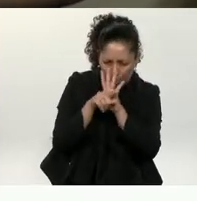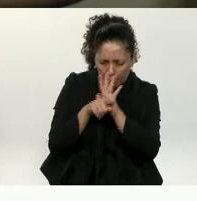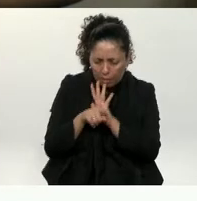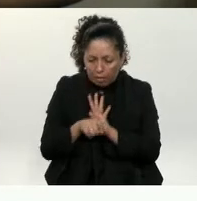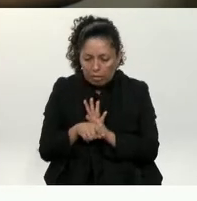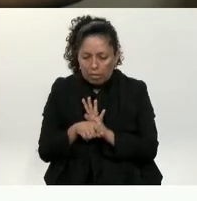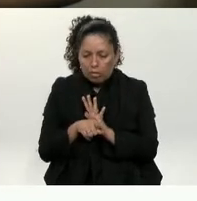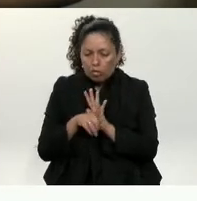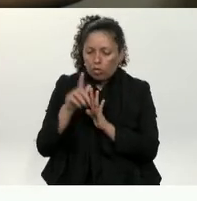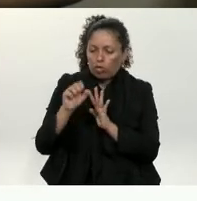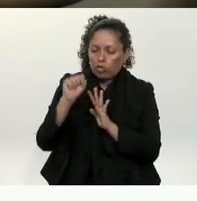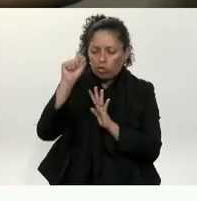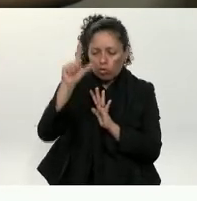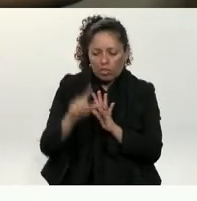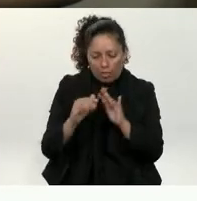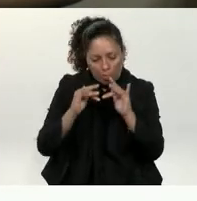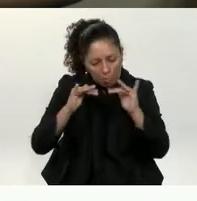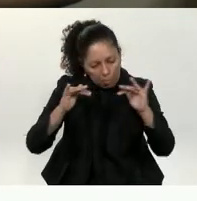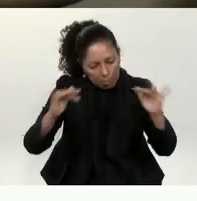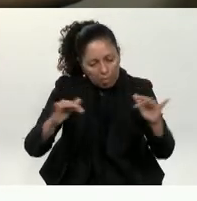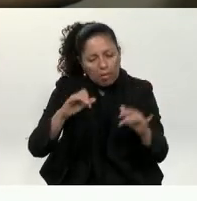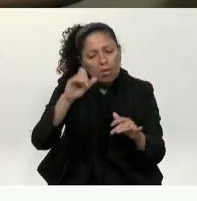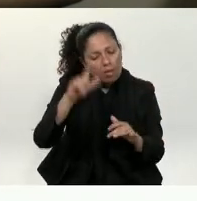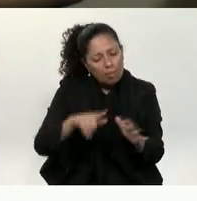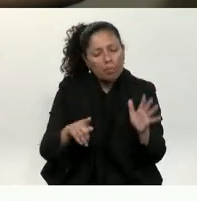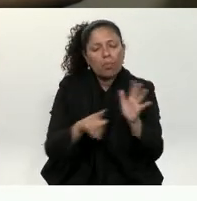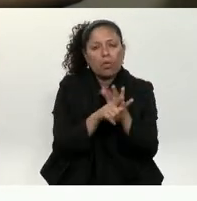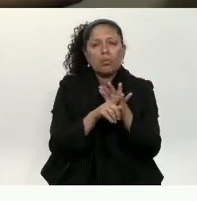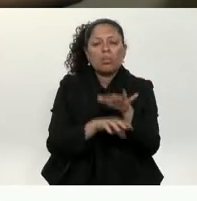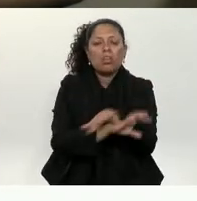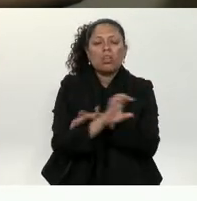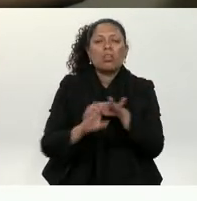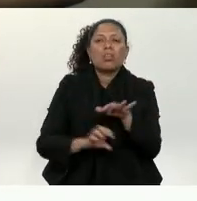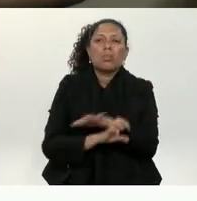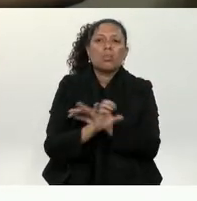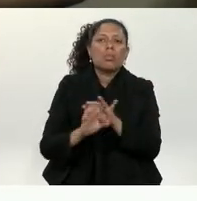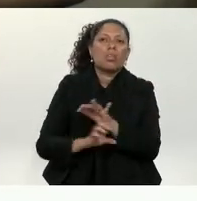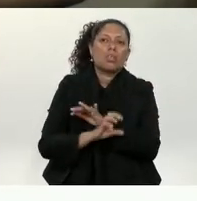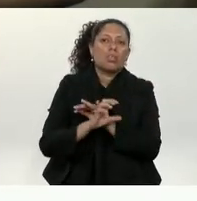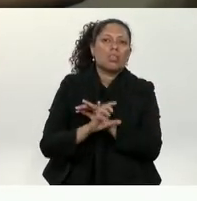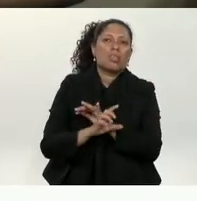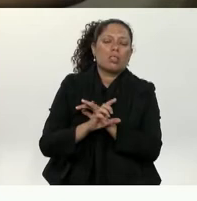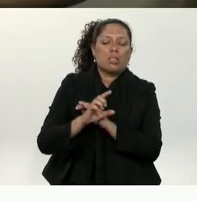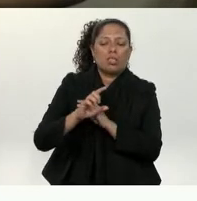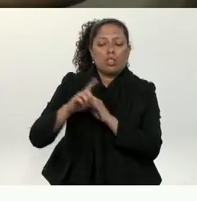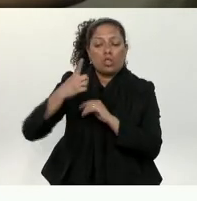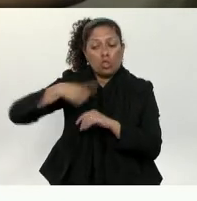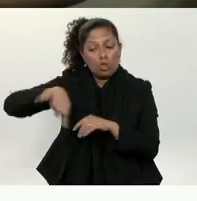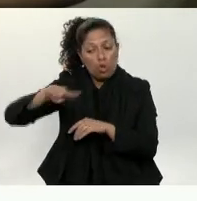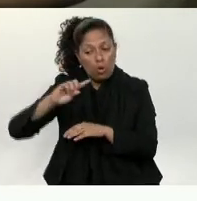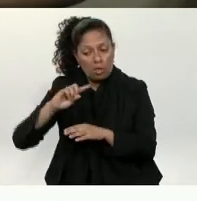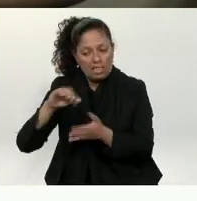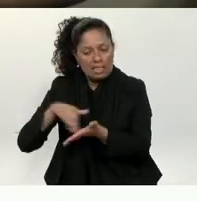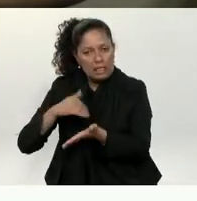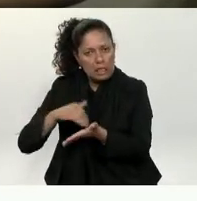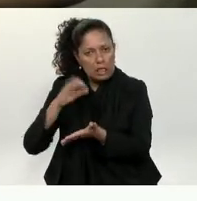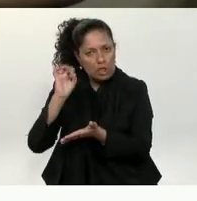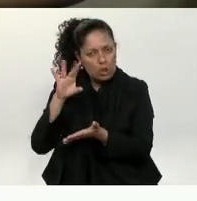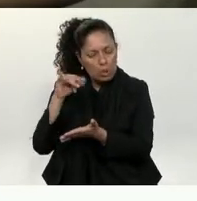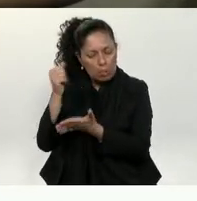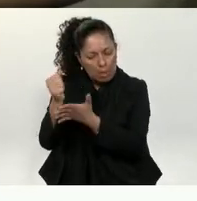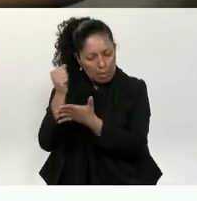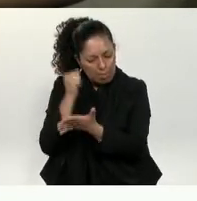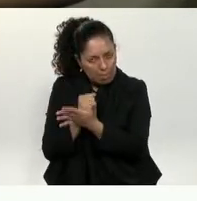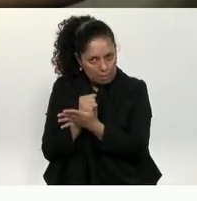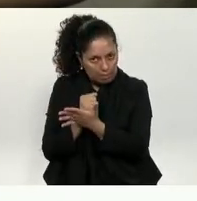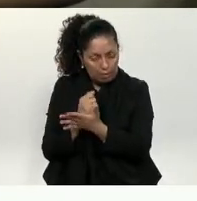da distribuição de gás no estado do Rio de Janeiro fica a cargo da concessionária, mas tem que ser aprovado pela Secretaria de Desenvolvimento Econômico. Então, o que nós temos trabalhado